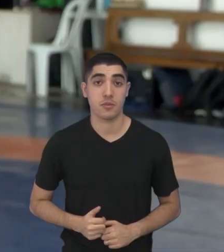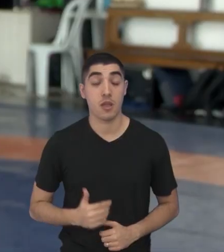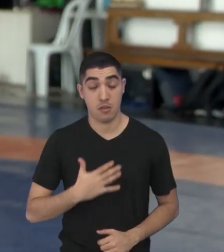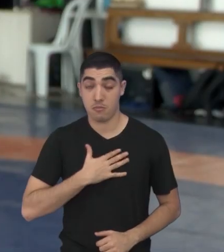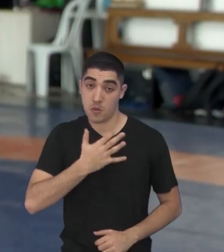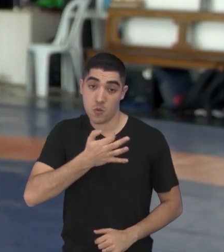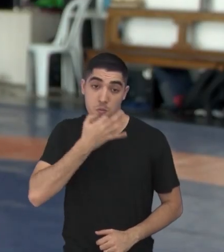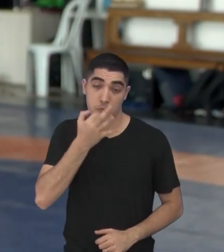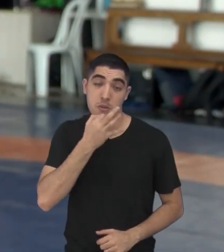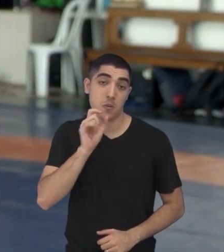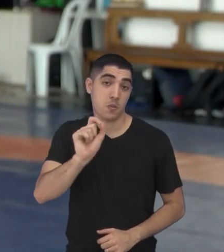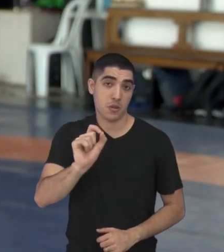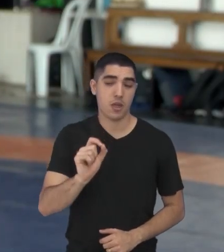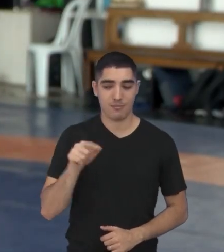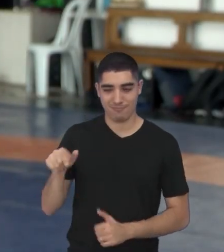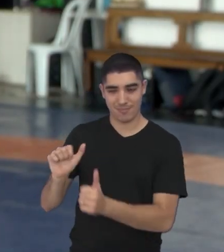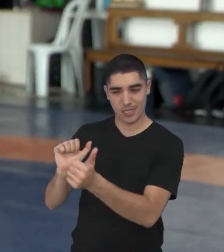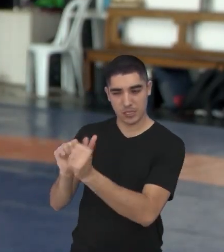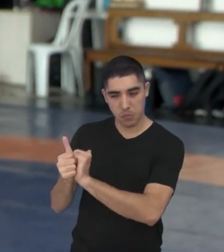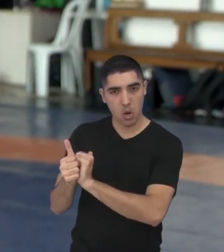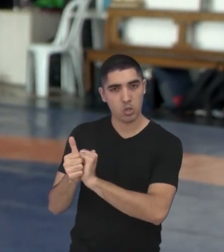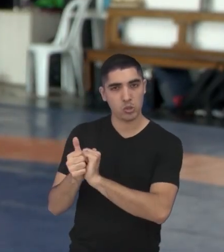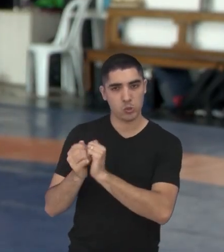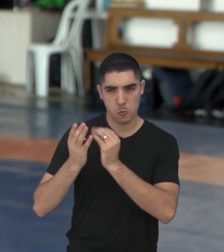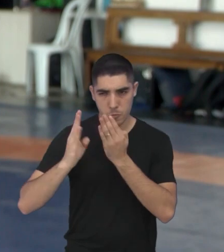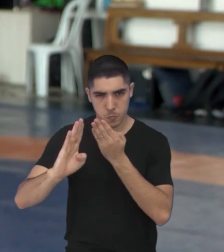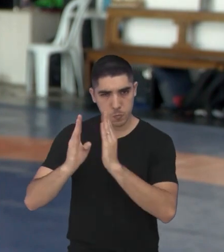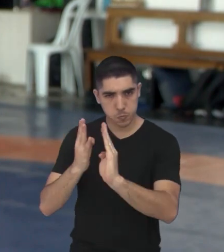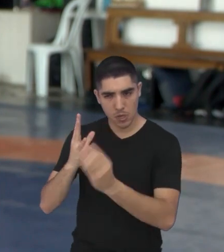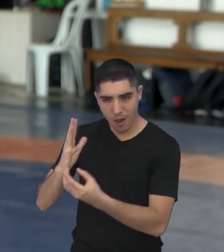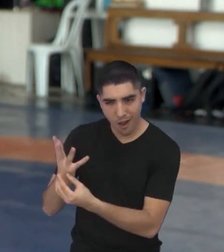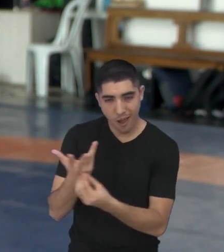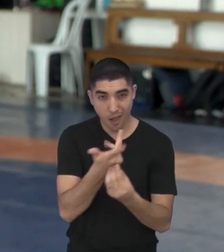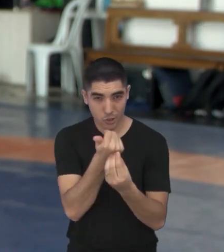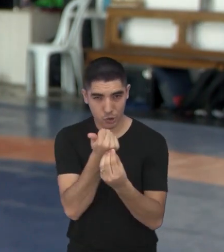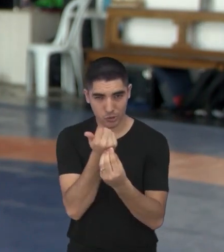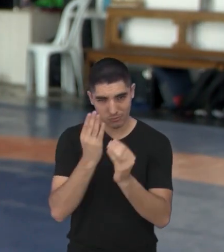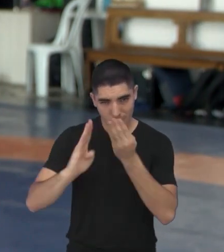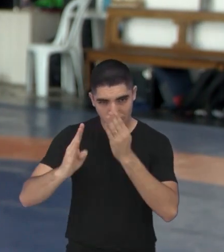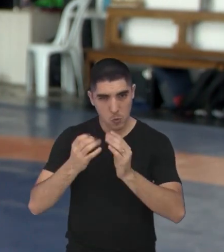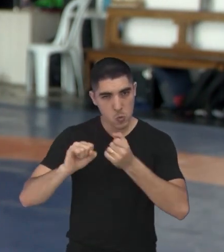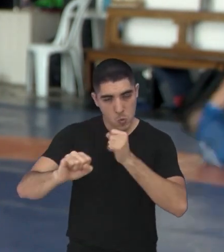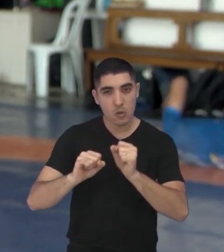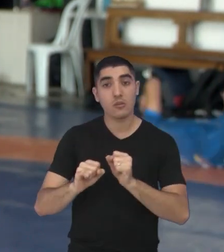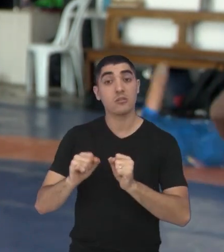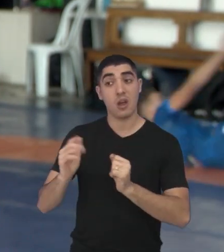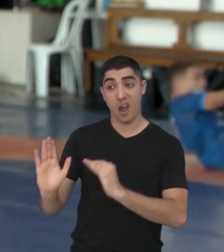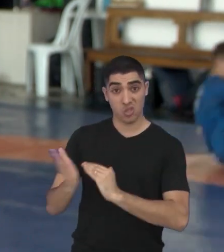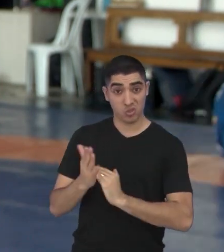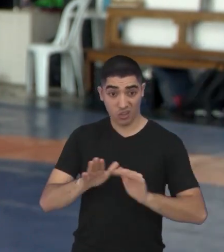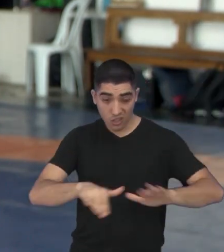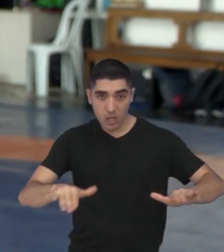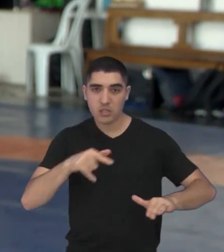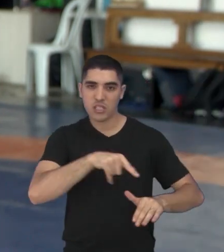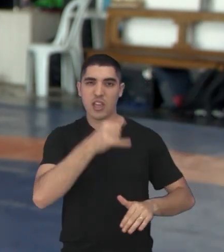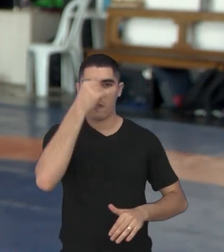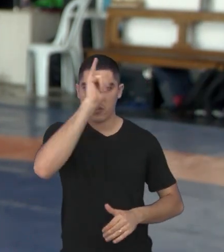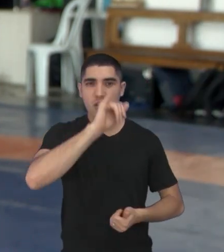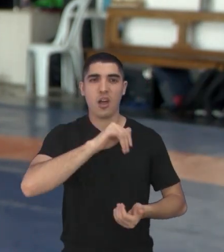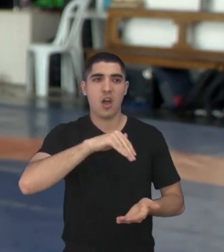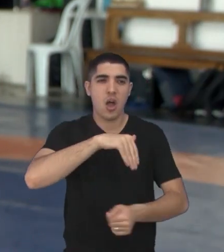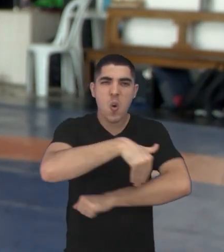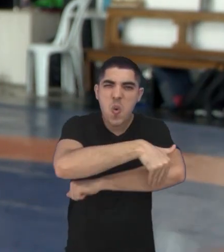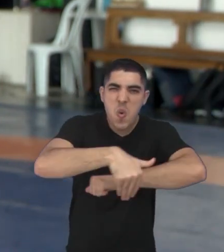né. Posso dizer que a transformação que o esporte, que as lutas, que as artes marciais causam na vida de criança, tirando ela da rua, tirando ela